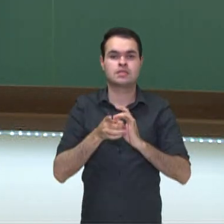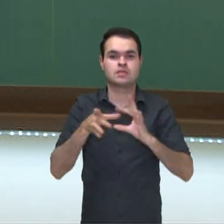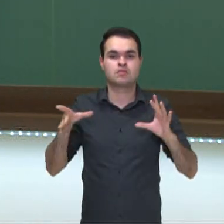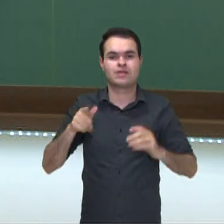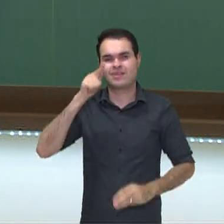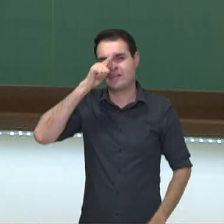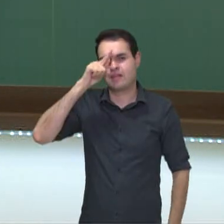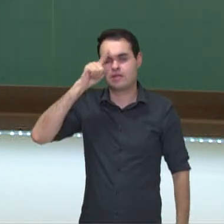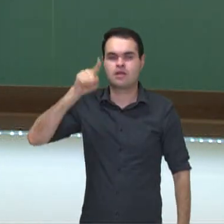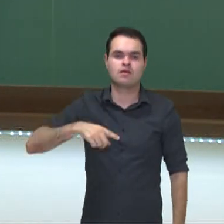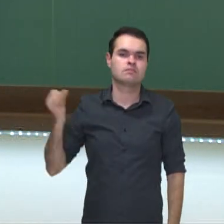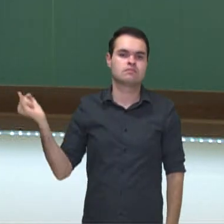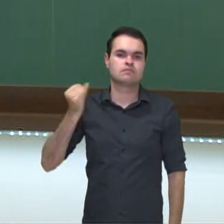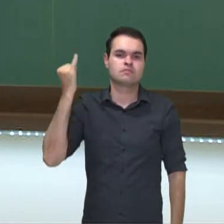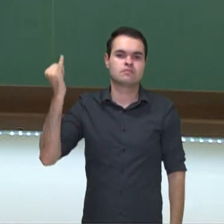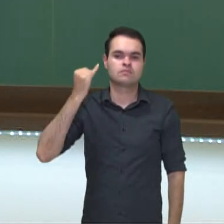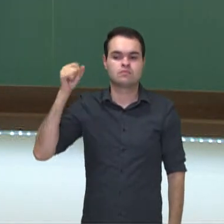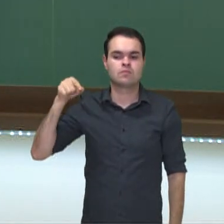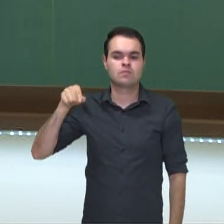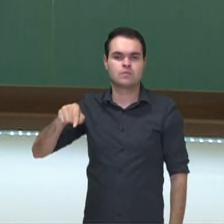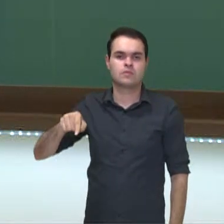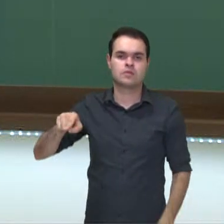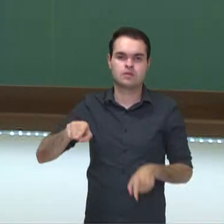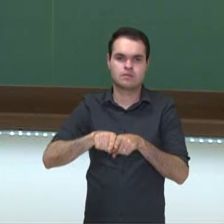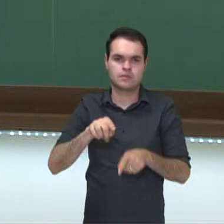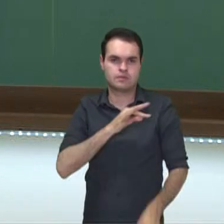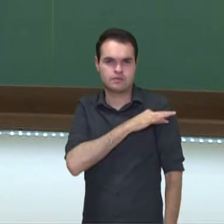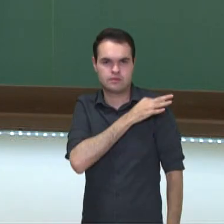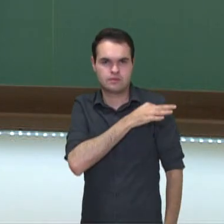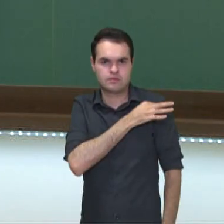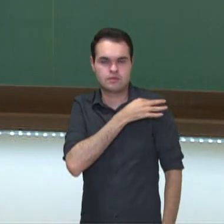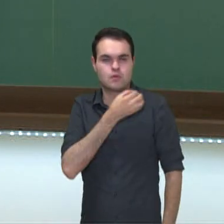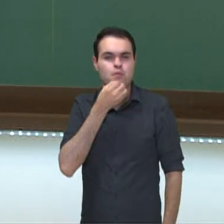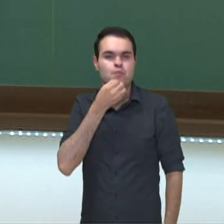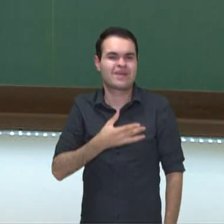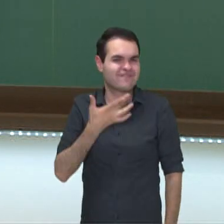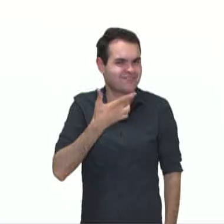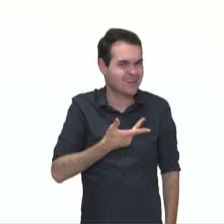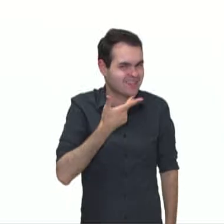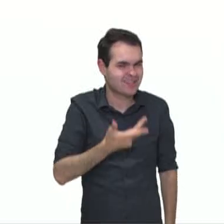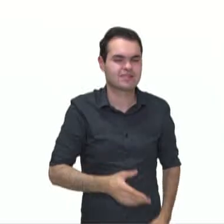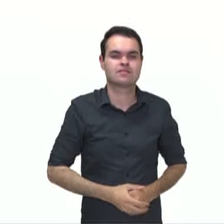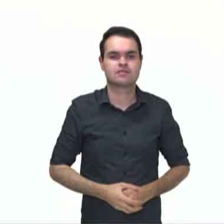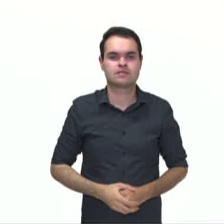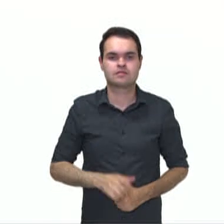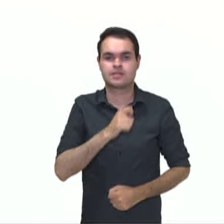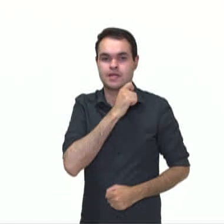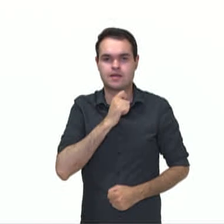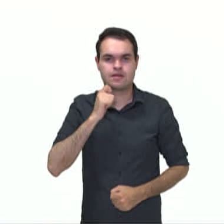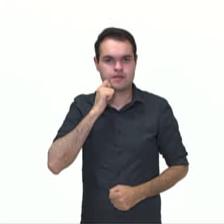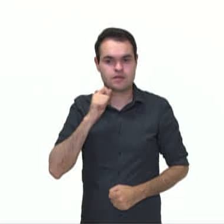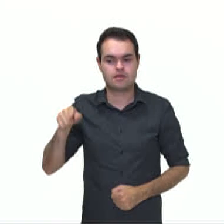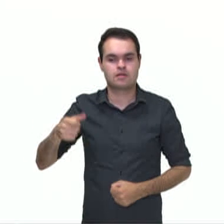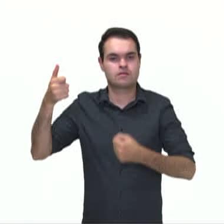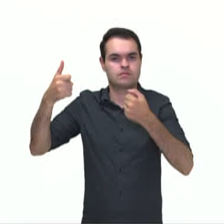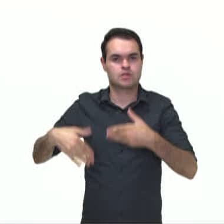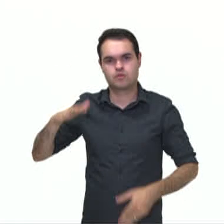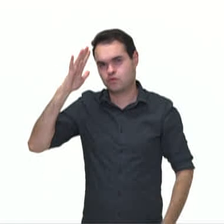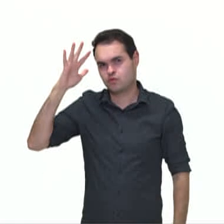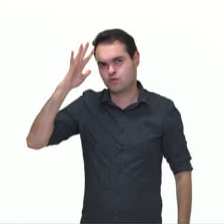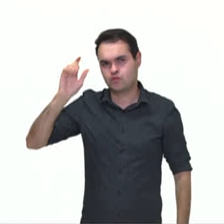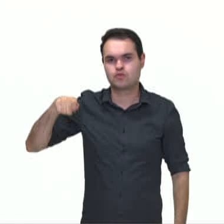grega, a importância dessa democracia e das técnicas de bem falar. Aristóteles teorizou sobre a oratória,